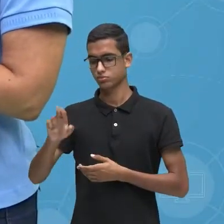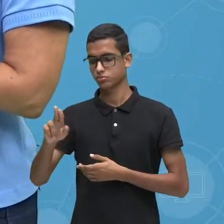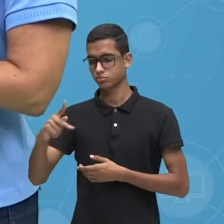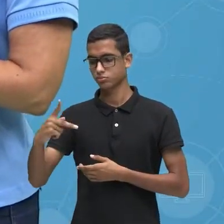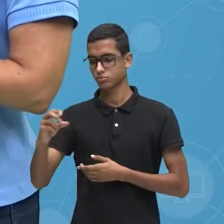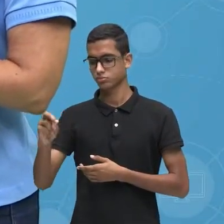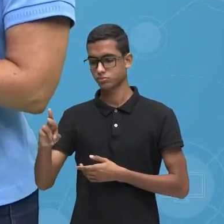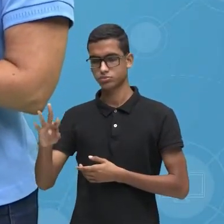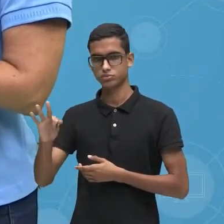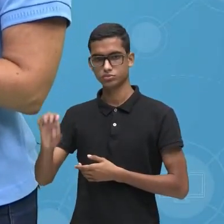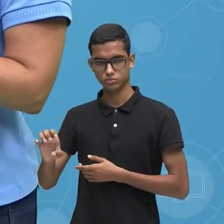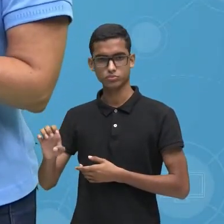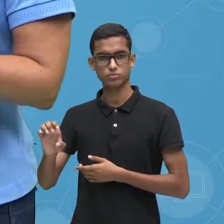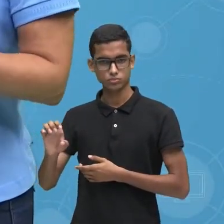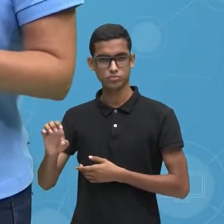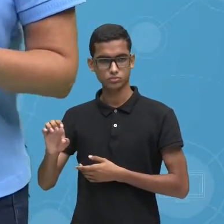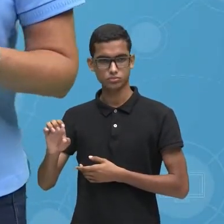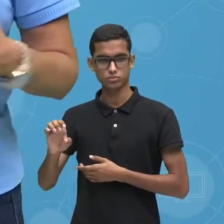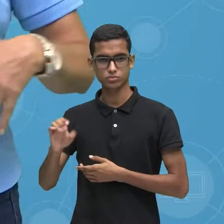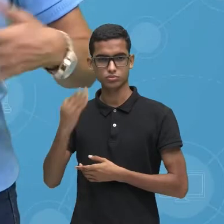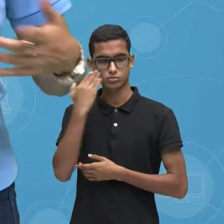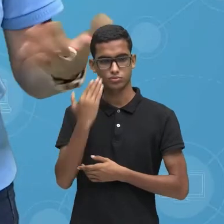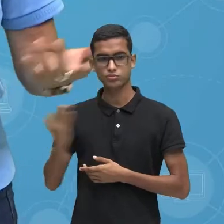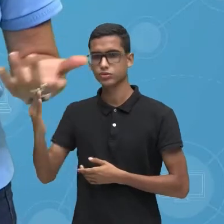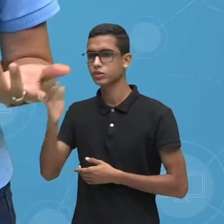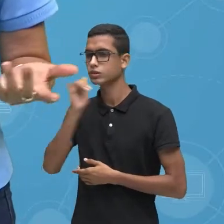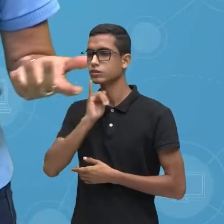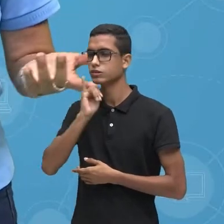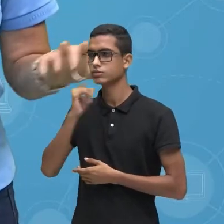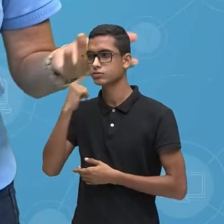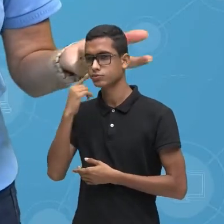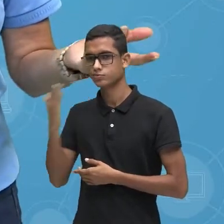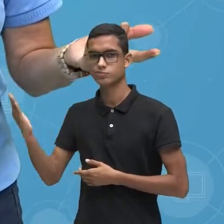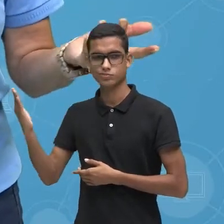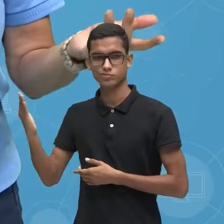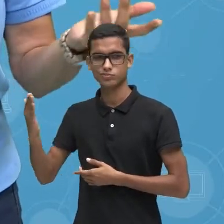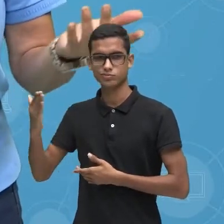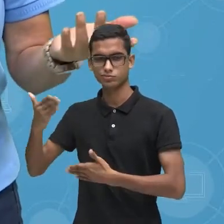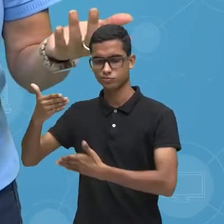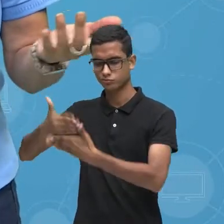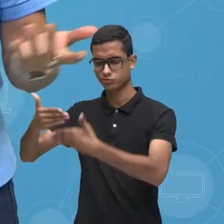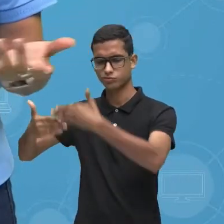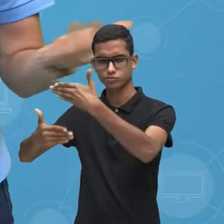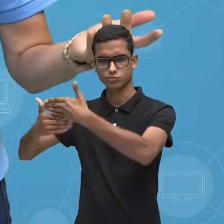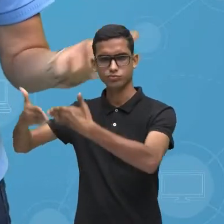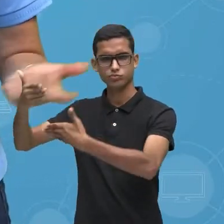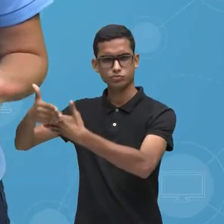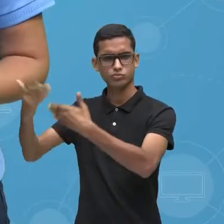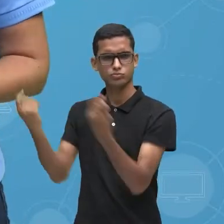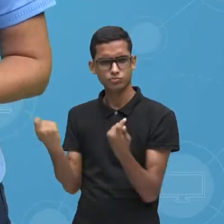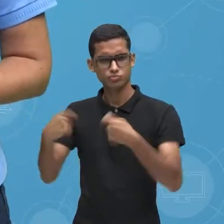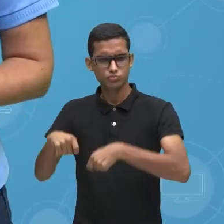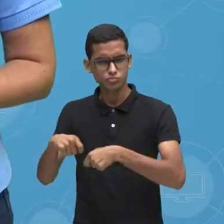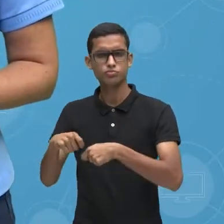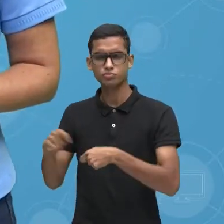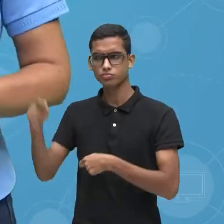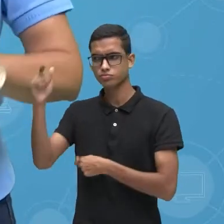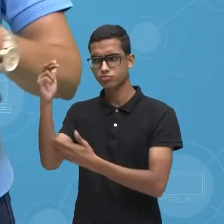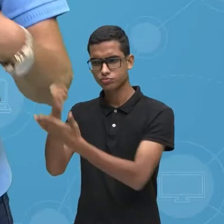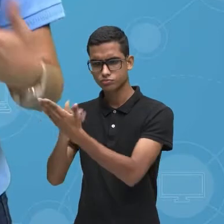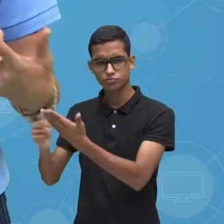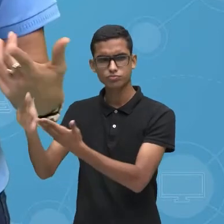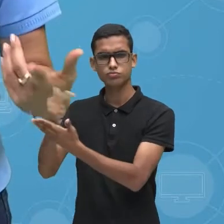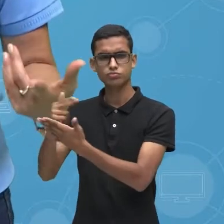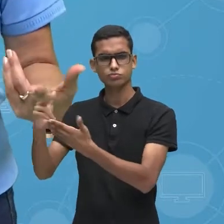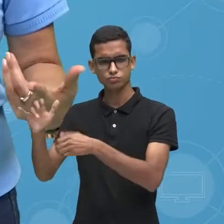o quê? Uma parede, não é isso? Mas, professora, nós podemos pintar na parede? Sim, existem técnicas de pintura. Vocês